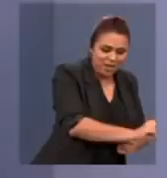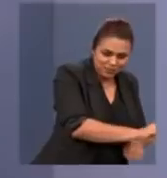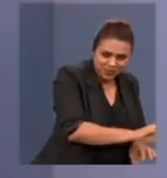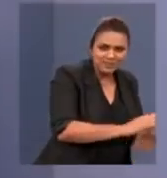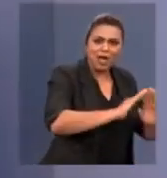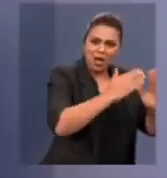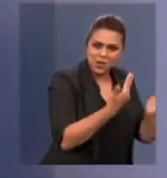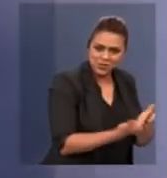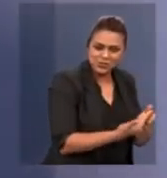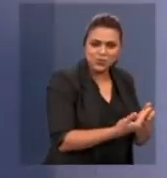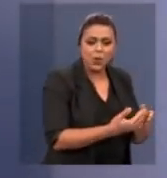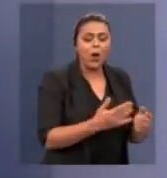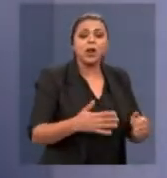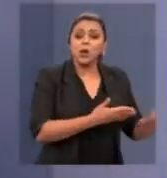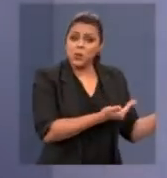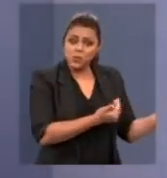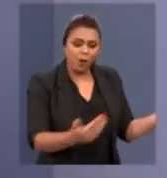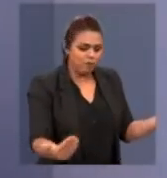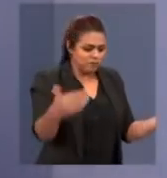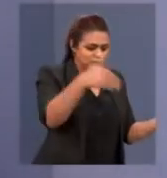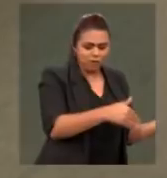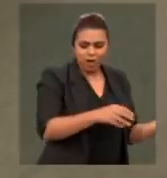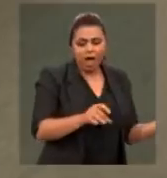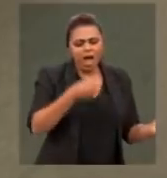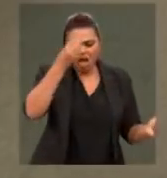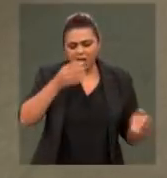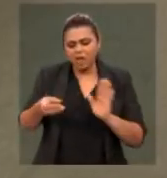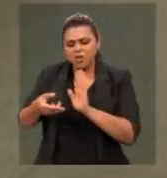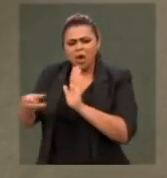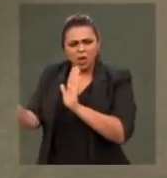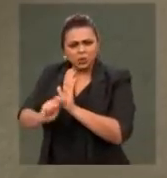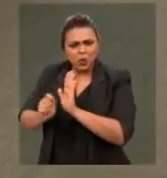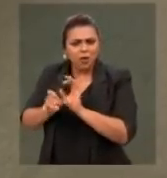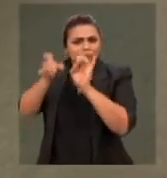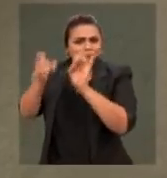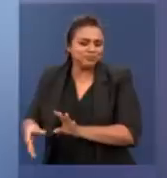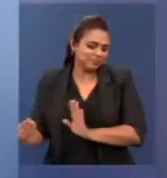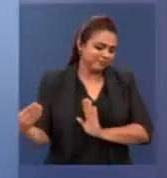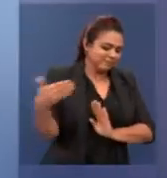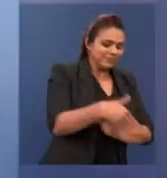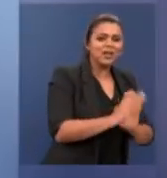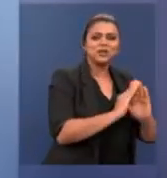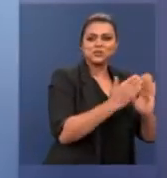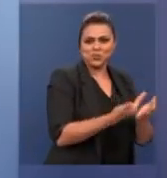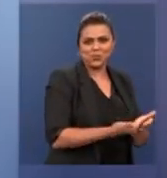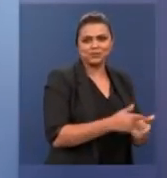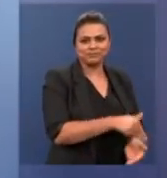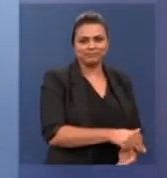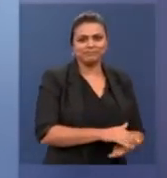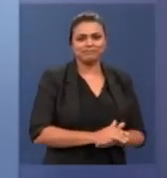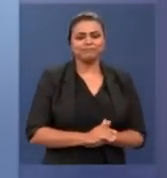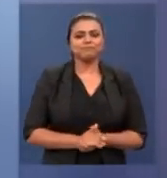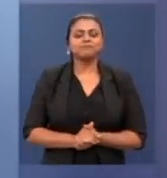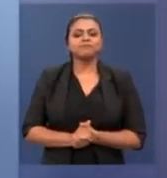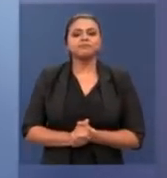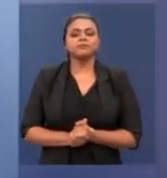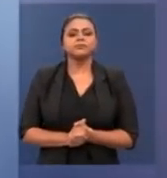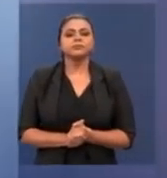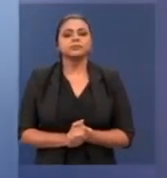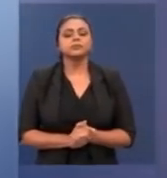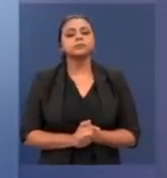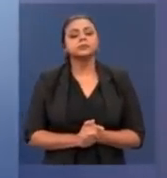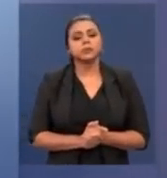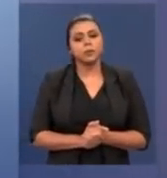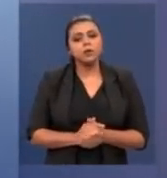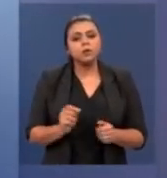quem por acaso esteja envolvido com a droga nós vamos com toda a certeza fazer um grande trabalho